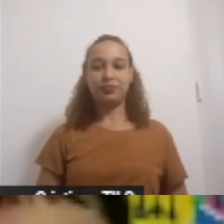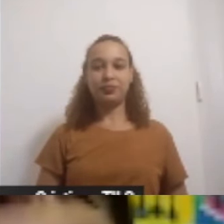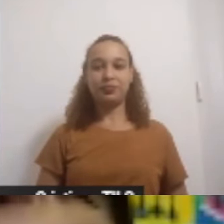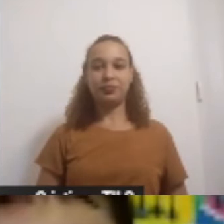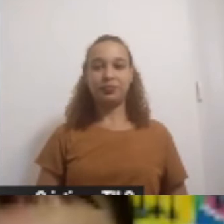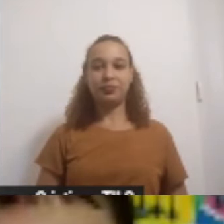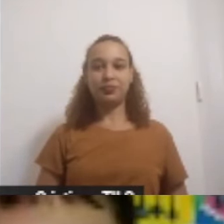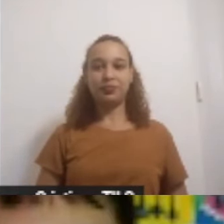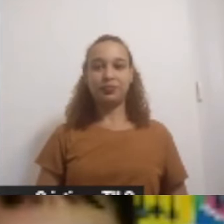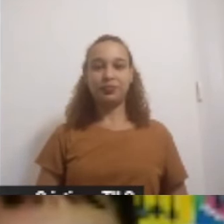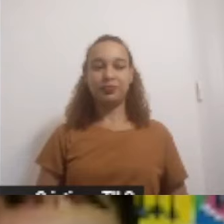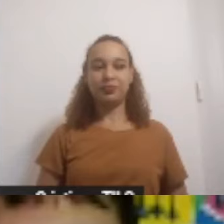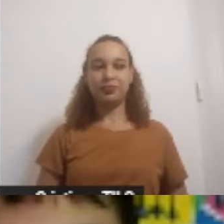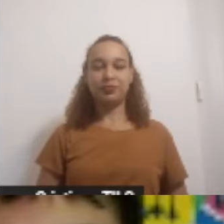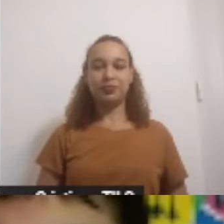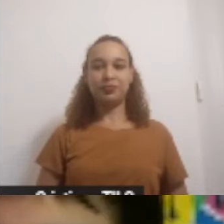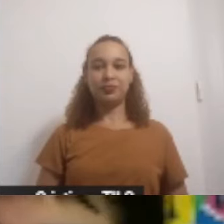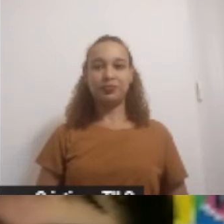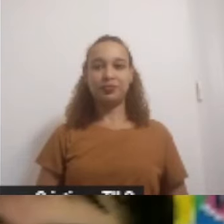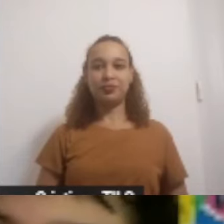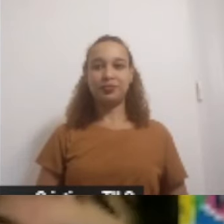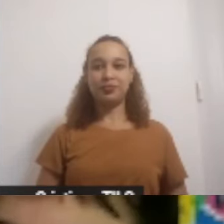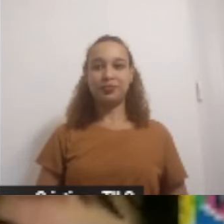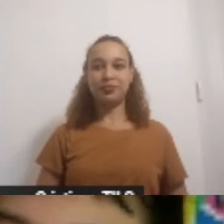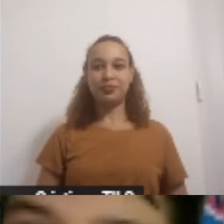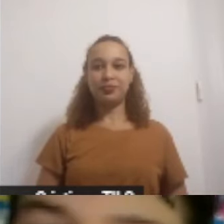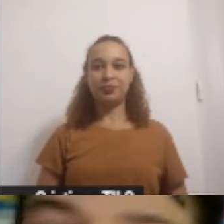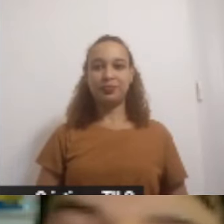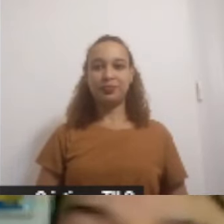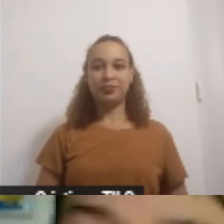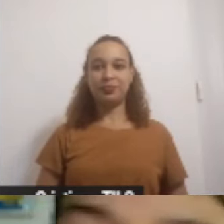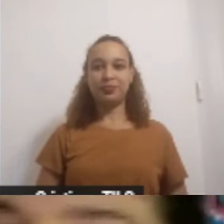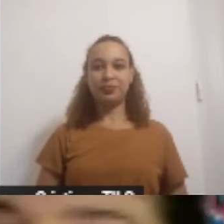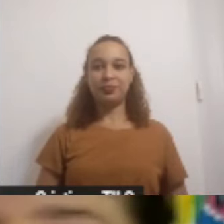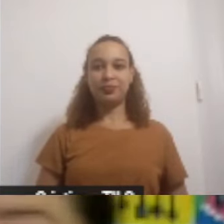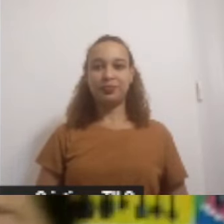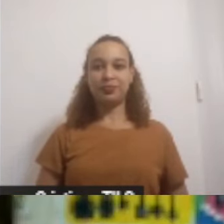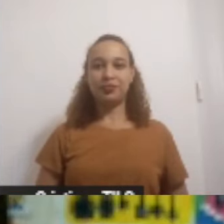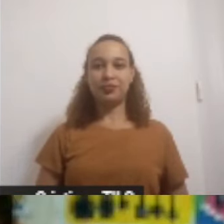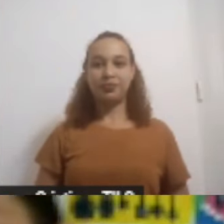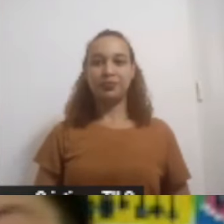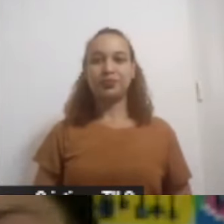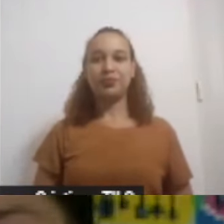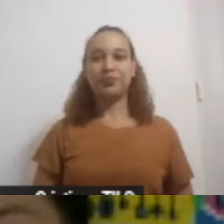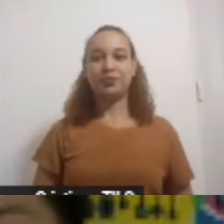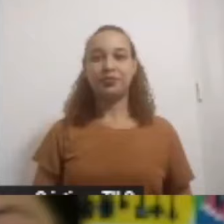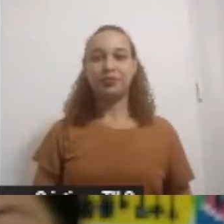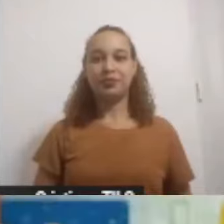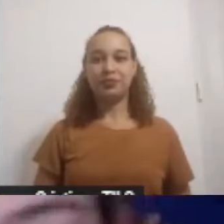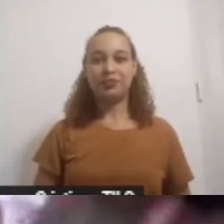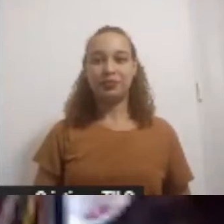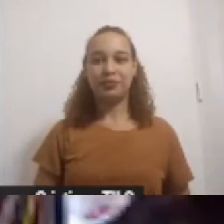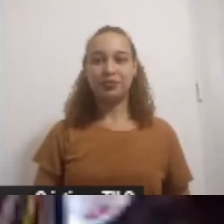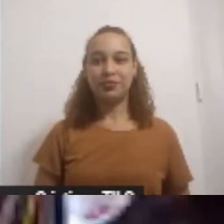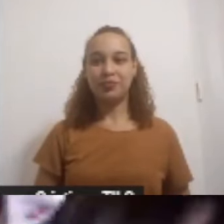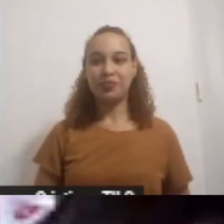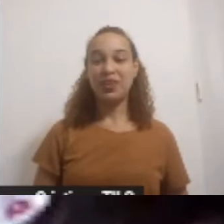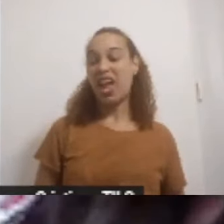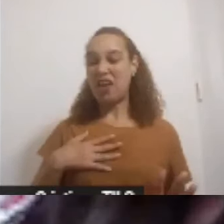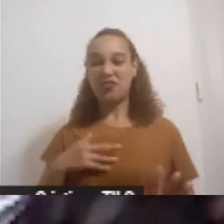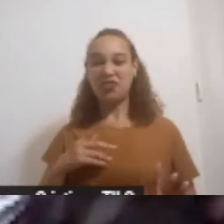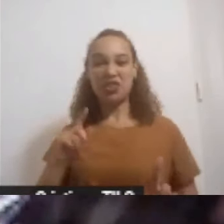No centro está a intérprete de Libras, que é a Tereza, que usa a blusa caramelo. E eu fiz um sinal agora, assim,